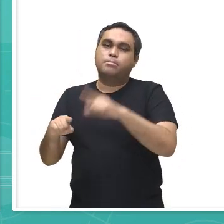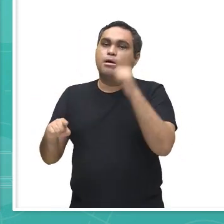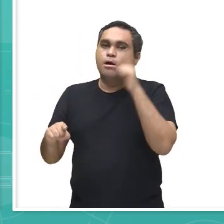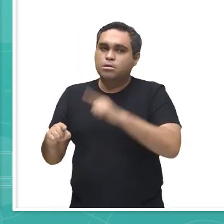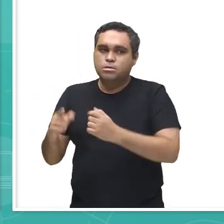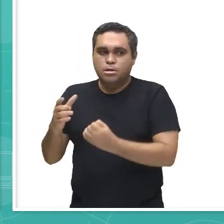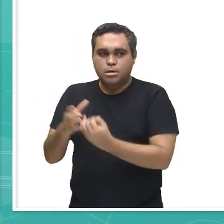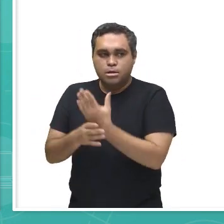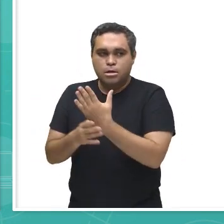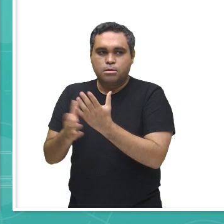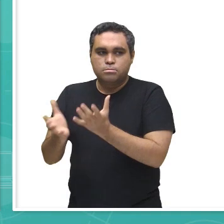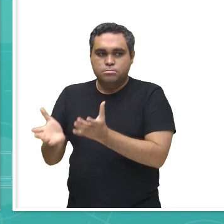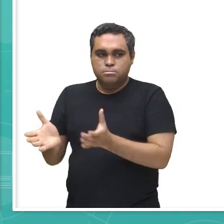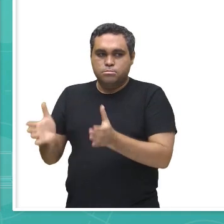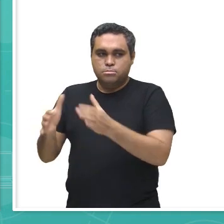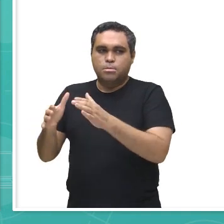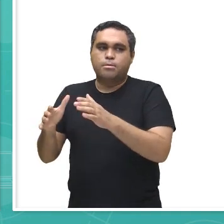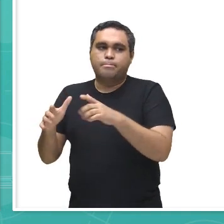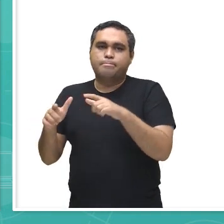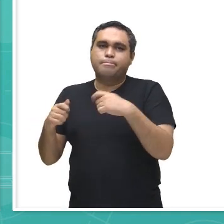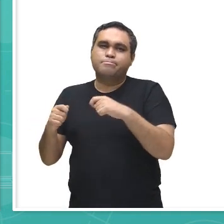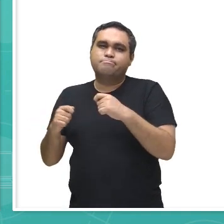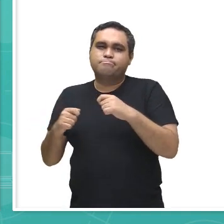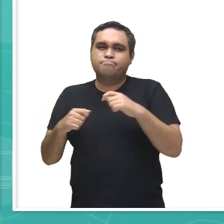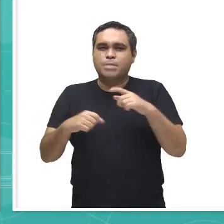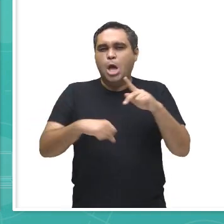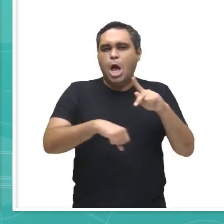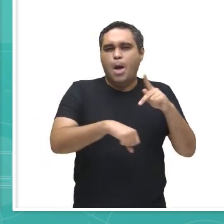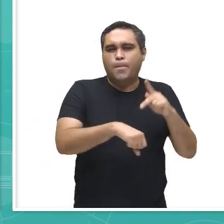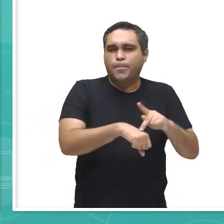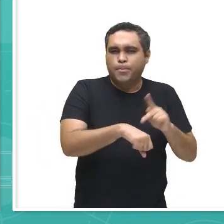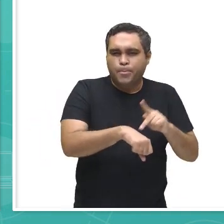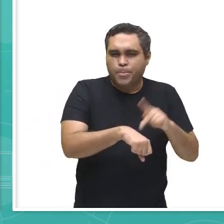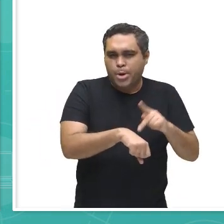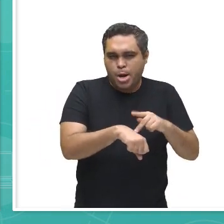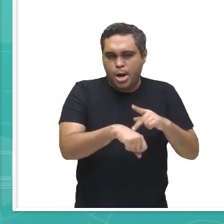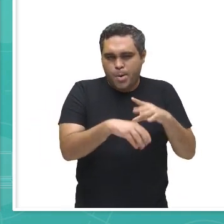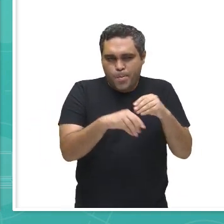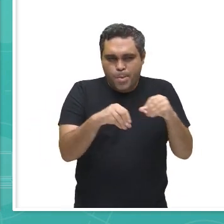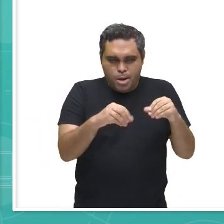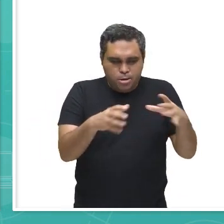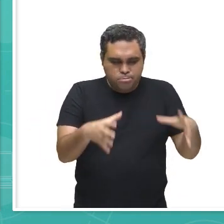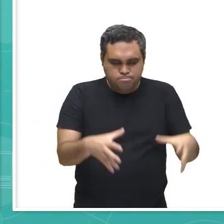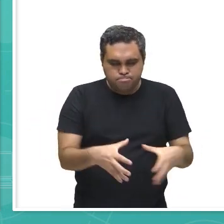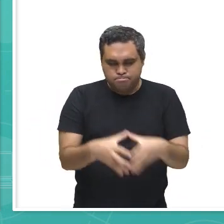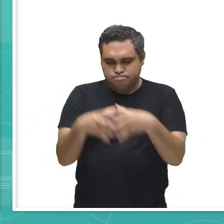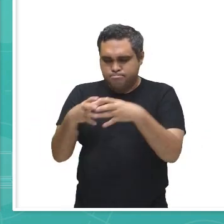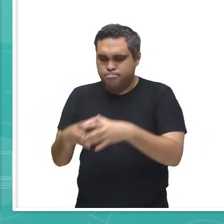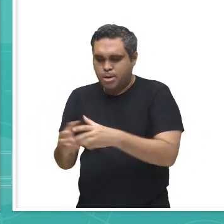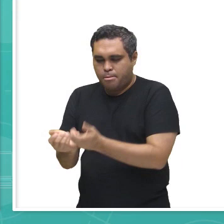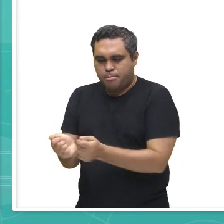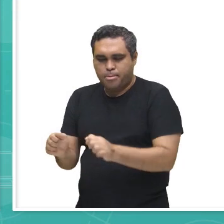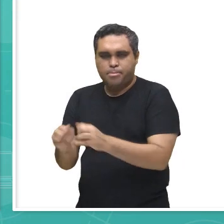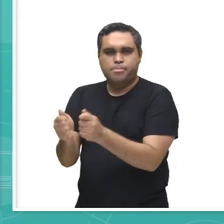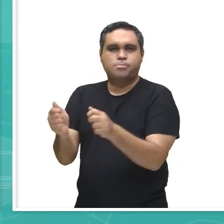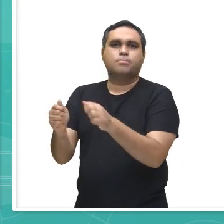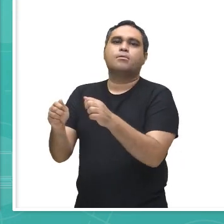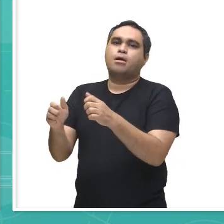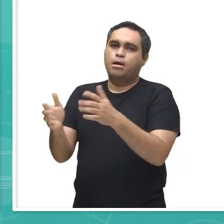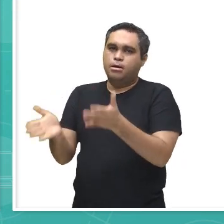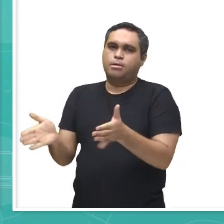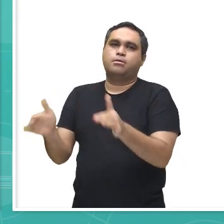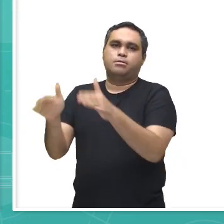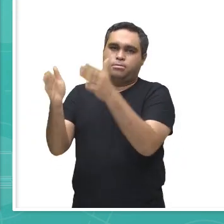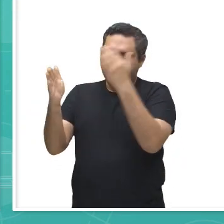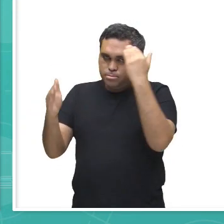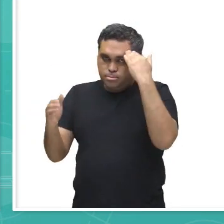formato, o que eu precisei? Pegar uma argila, né? E aí redesenhar esse formato do vaso. Tá bom? Então aqui a gente tem